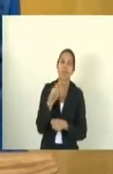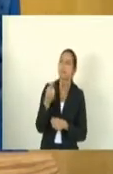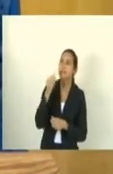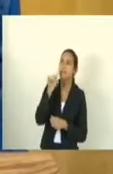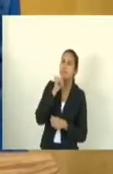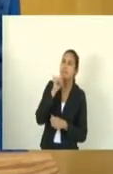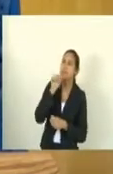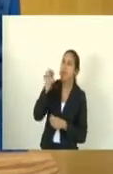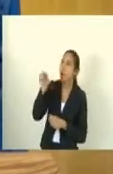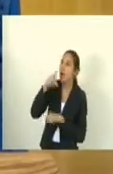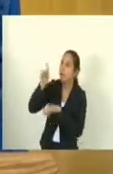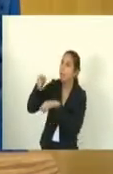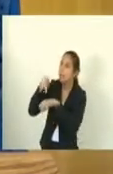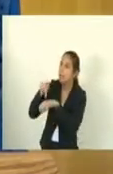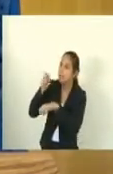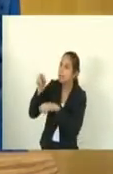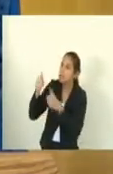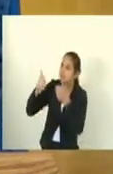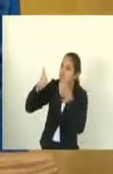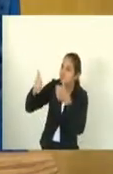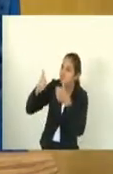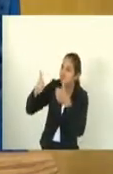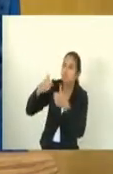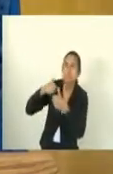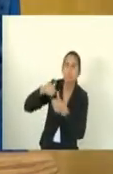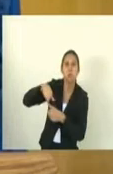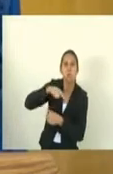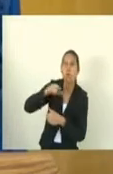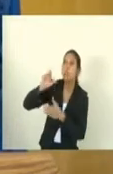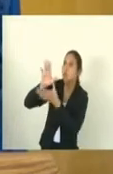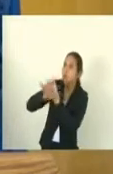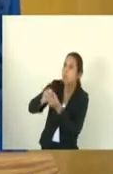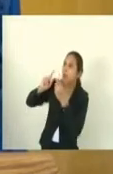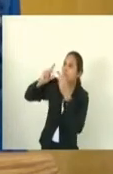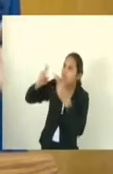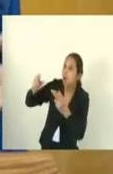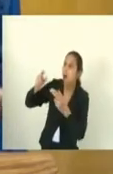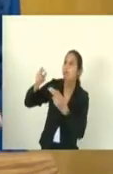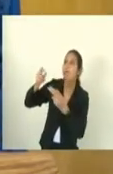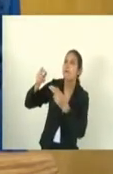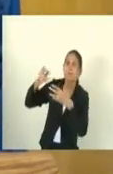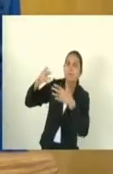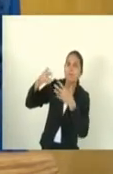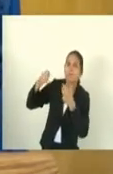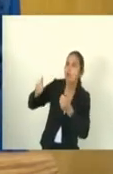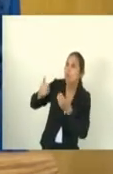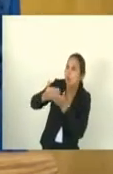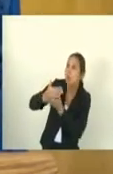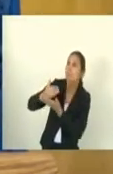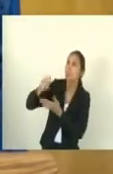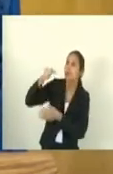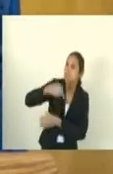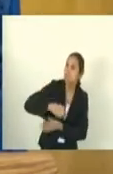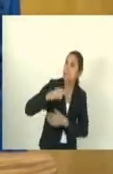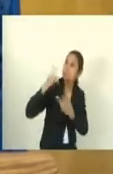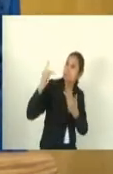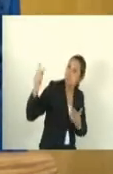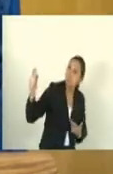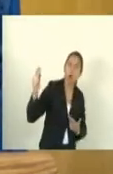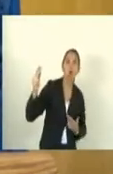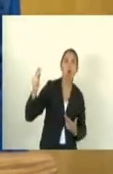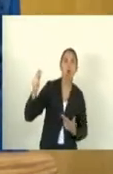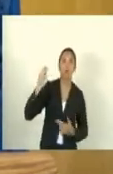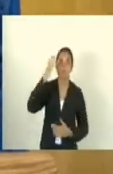certo e dizer assim, olha, aquilo que os caras fizeram dá certo, vamos tentar fazer isso aqui também, vamos fazer com